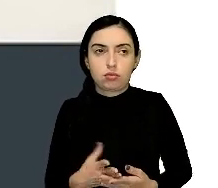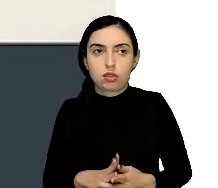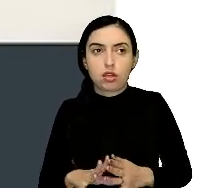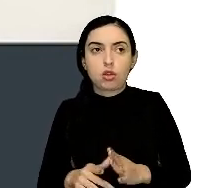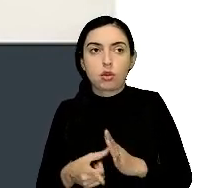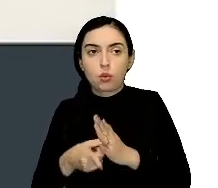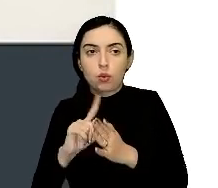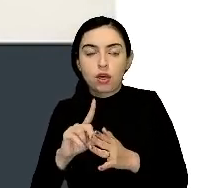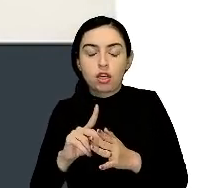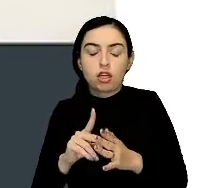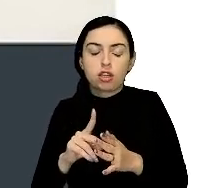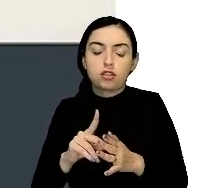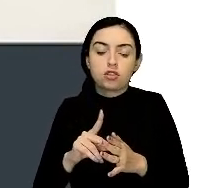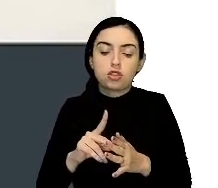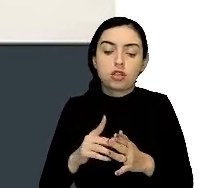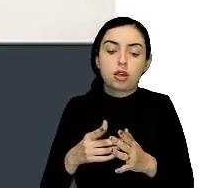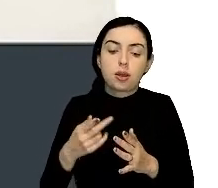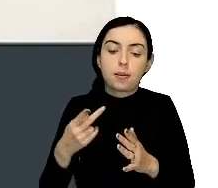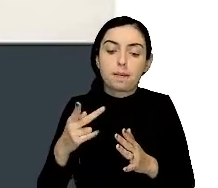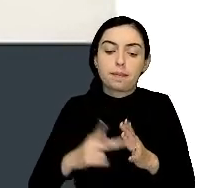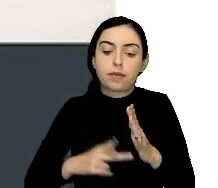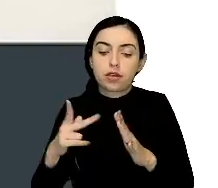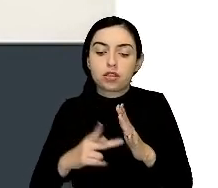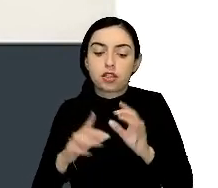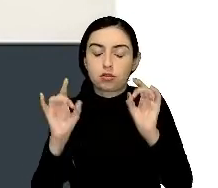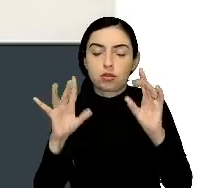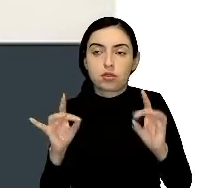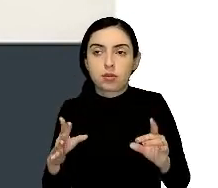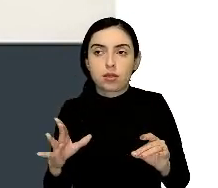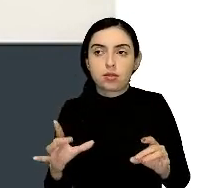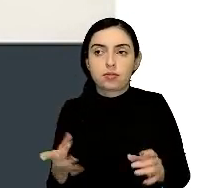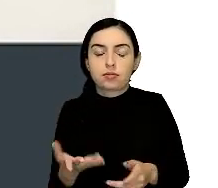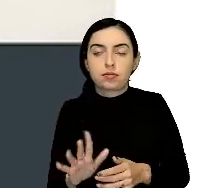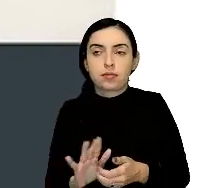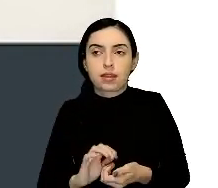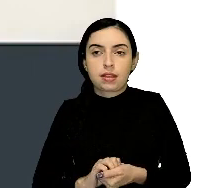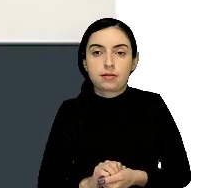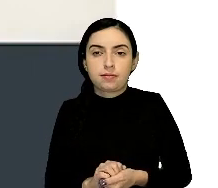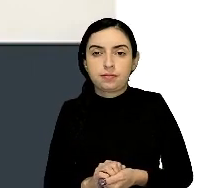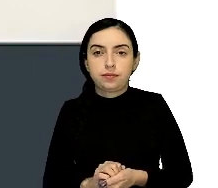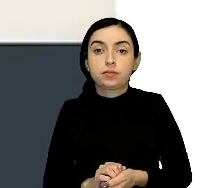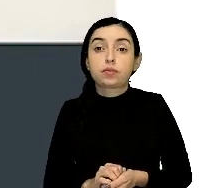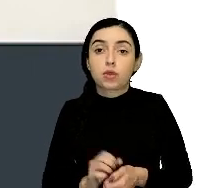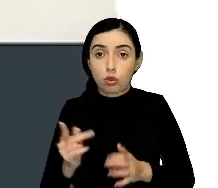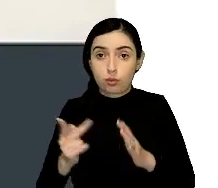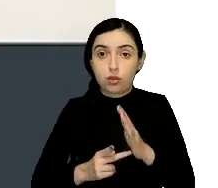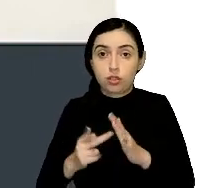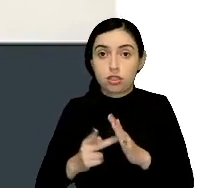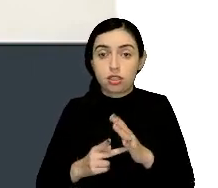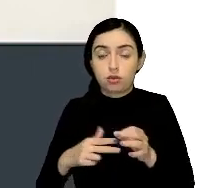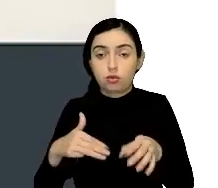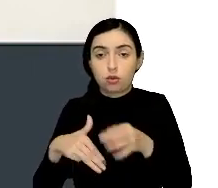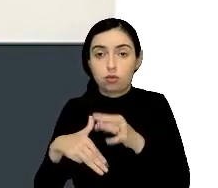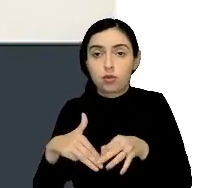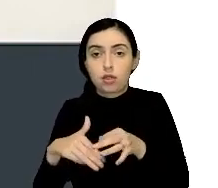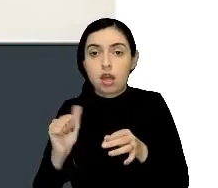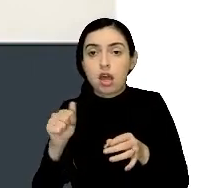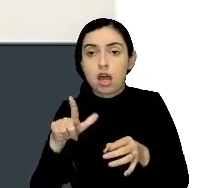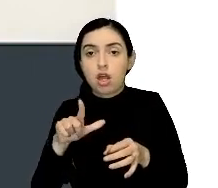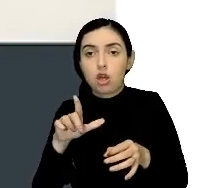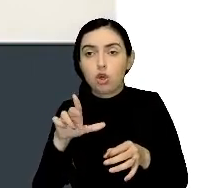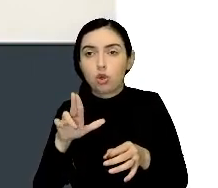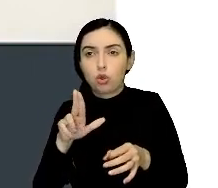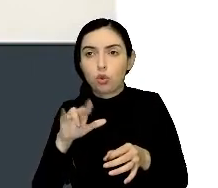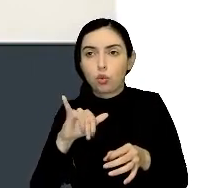anteprojeto dos especialistas no projeto do ministro Aloysio Nunes, que foi